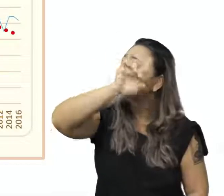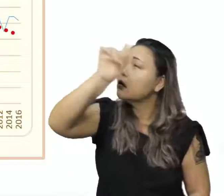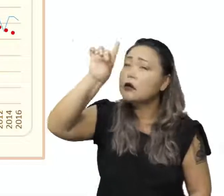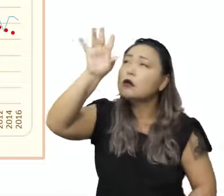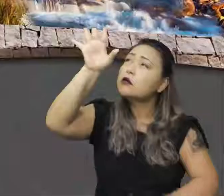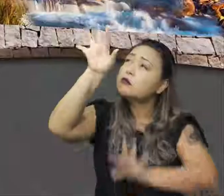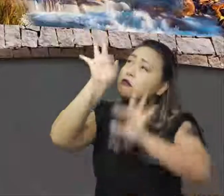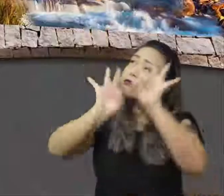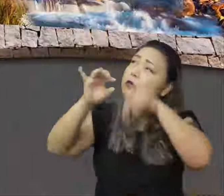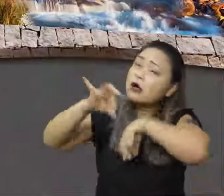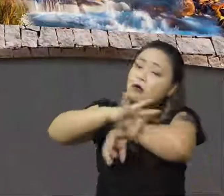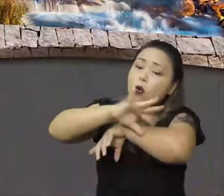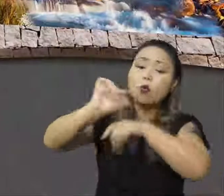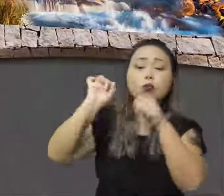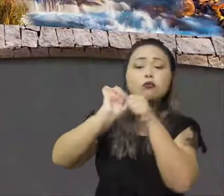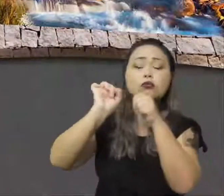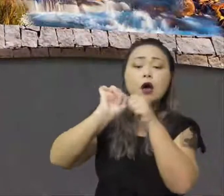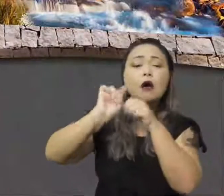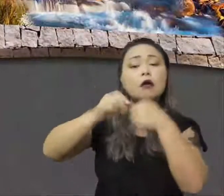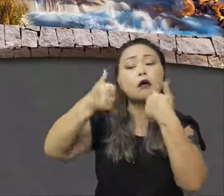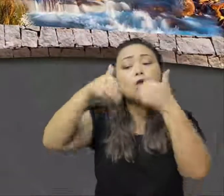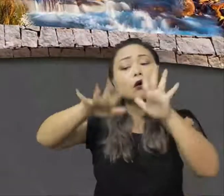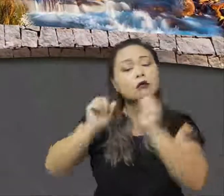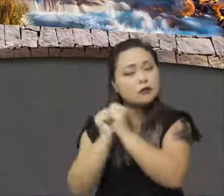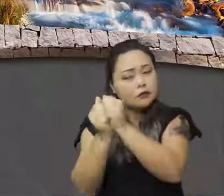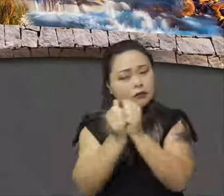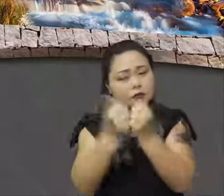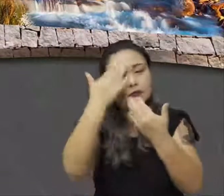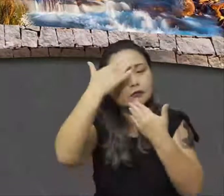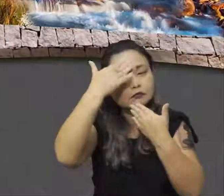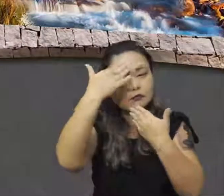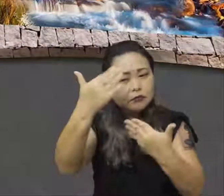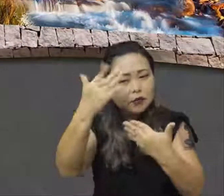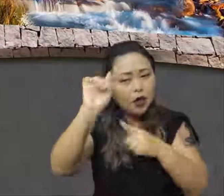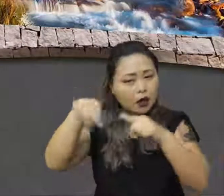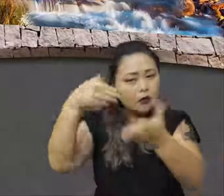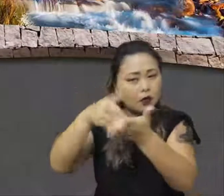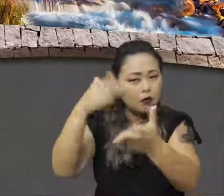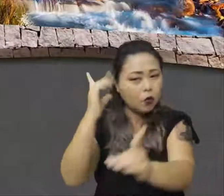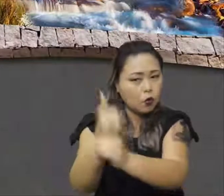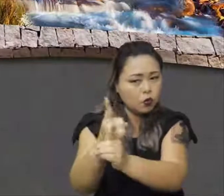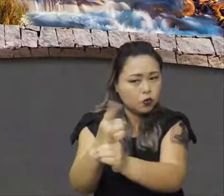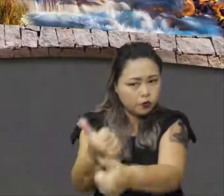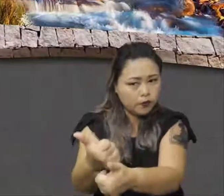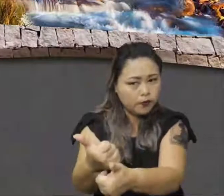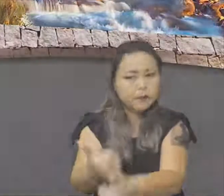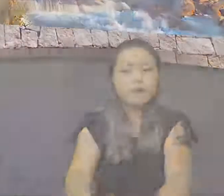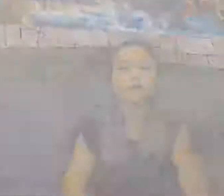arquiteto, por estarmos juntos. Muito obrigado e até o próximo encontro.